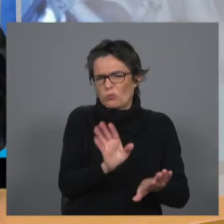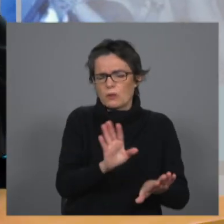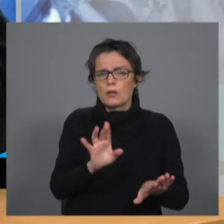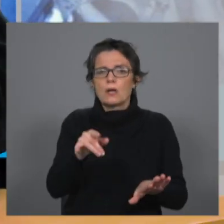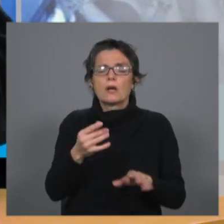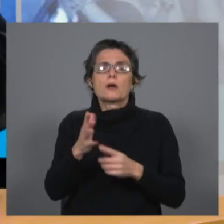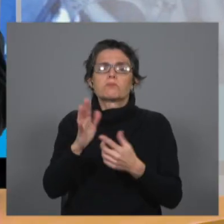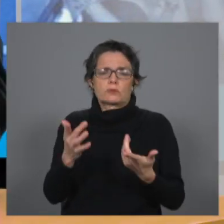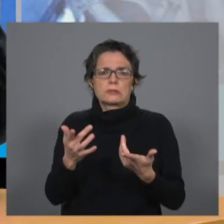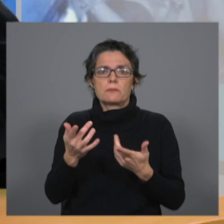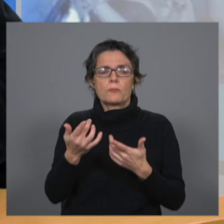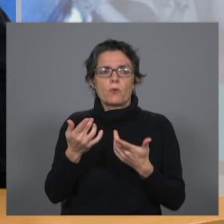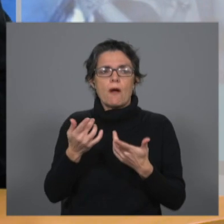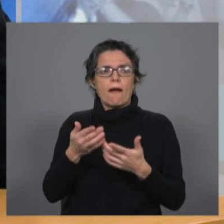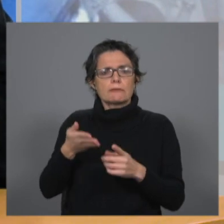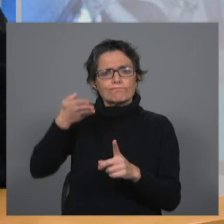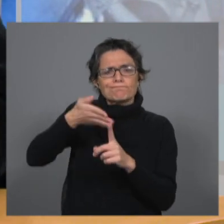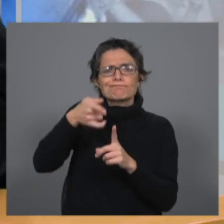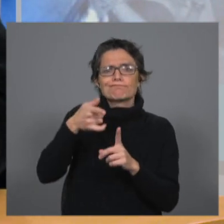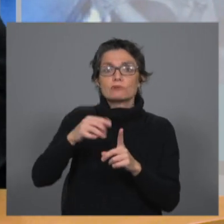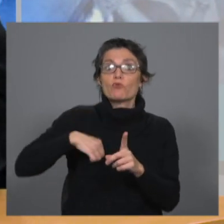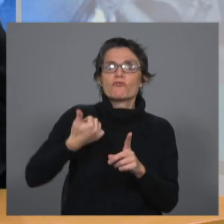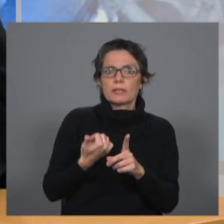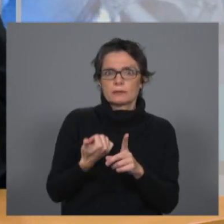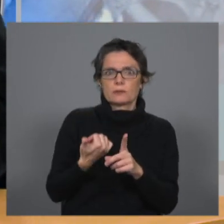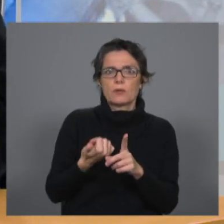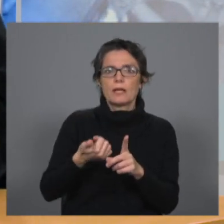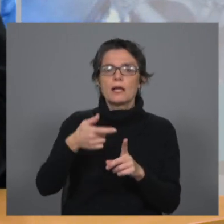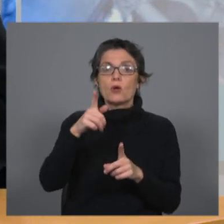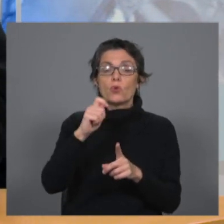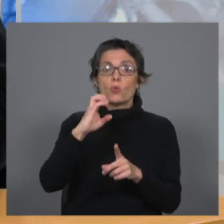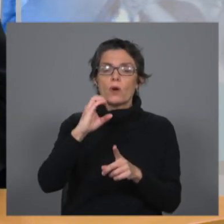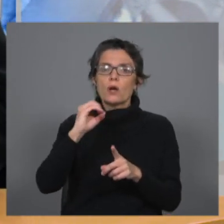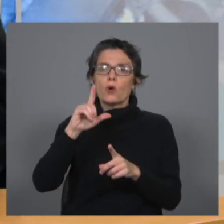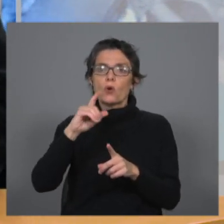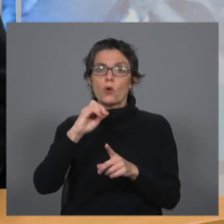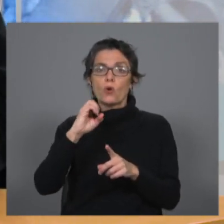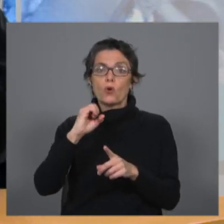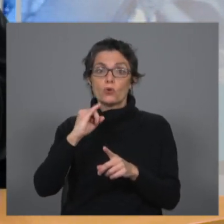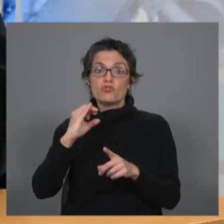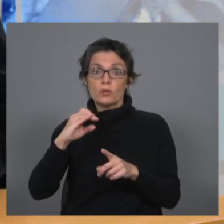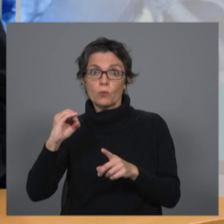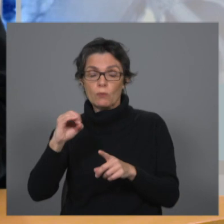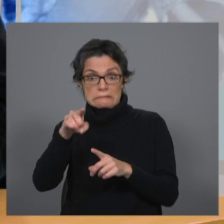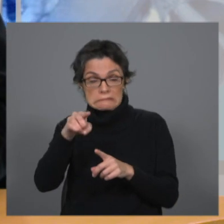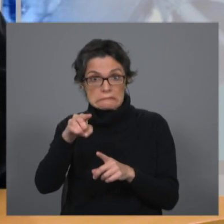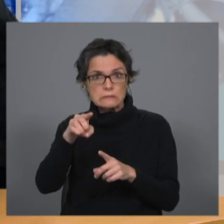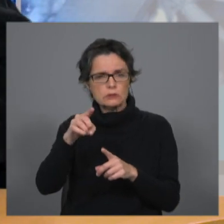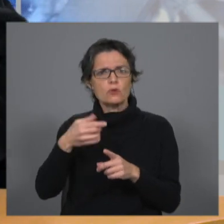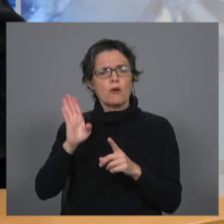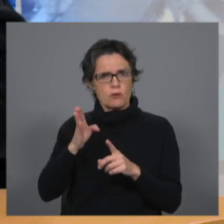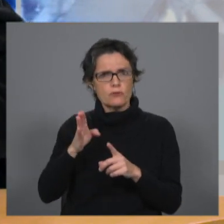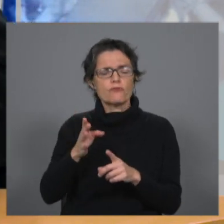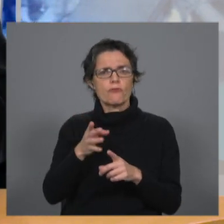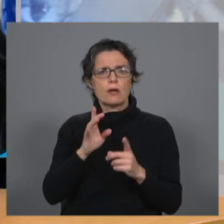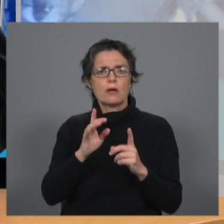verde, da aposta ecológica, uma das apostas também da presidência portuguesa e, no fundo, que vem já desde há mais de um ano